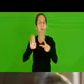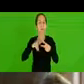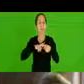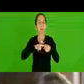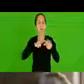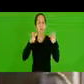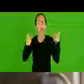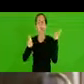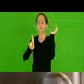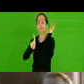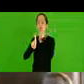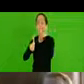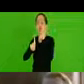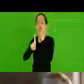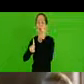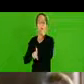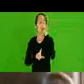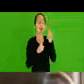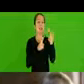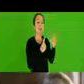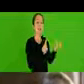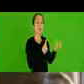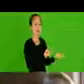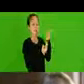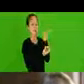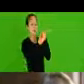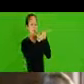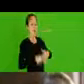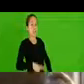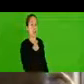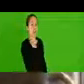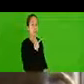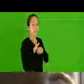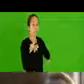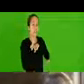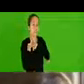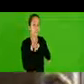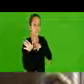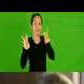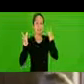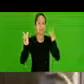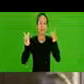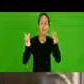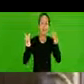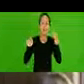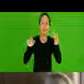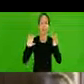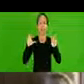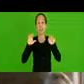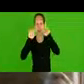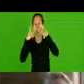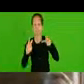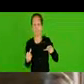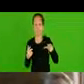contaminavam, entre aspas, as pesquisas chamadas as ciências humanas, não é?